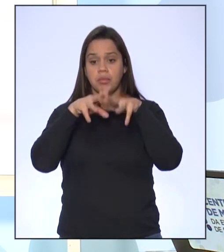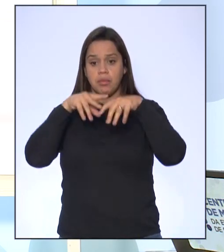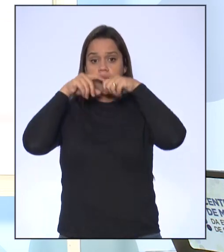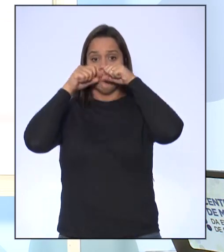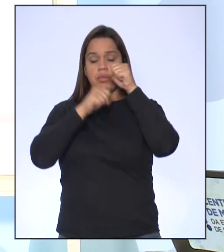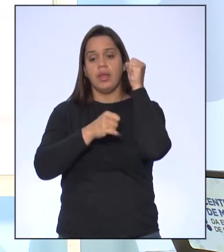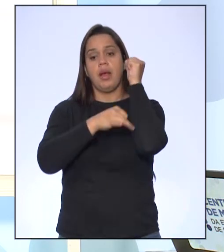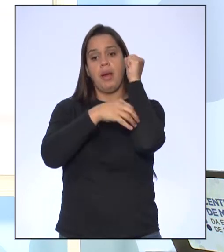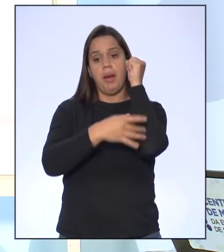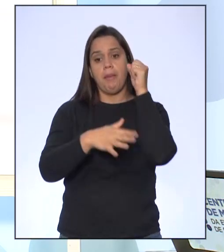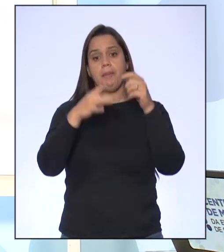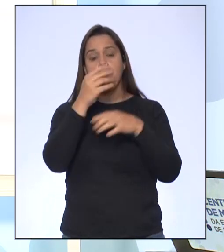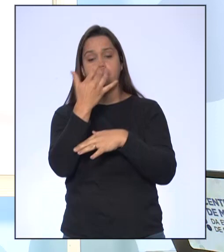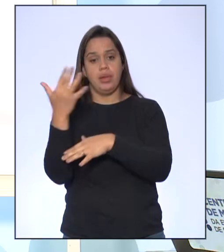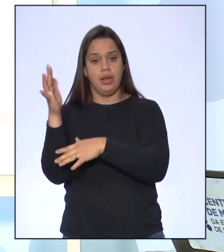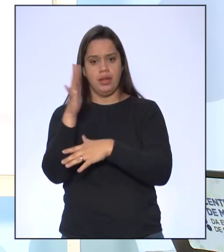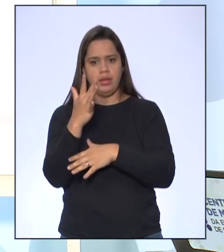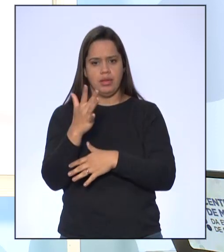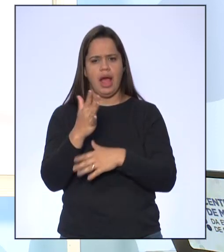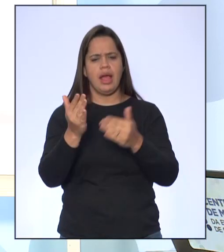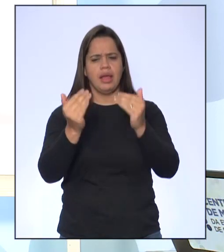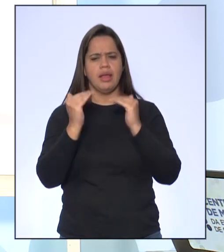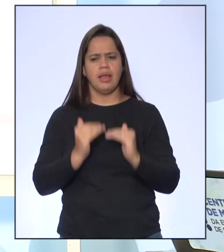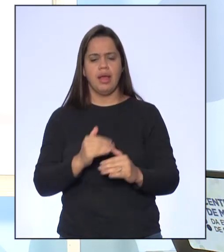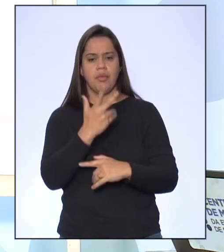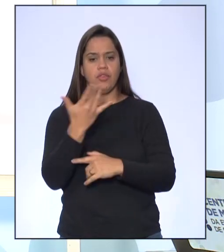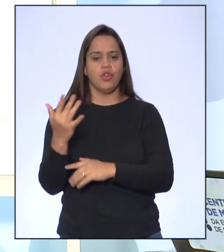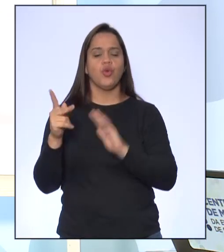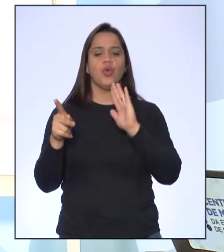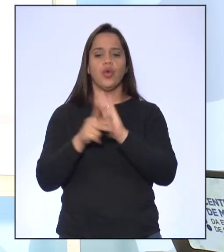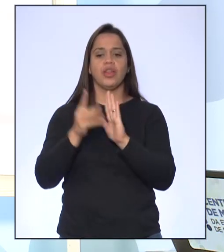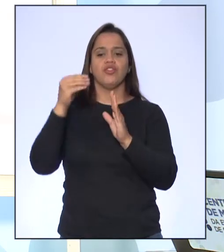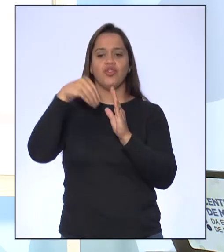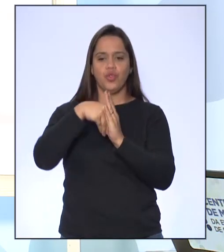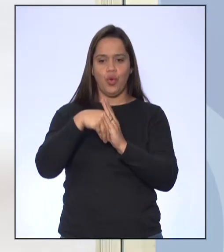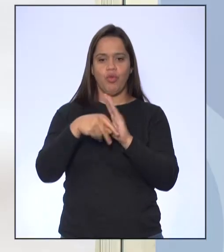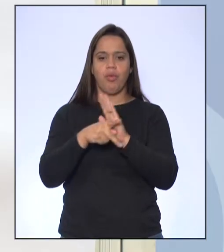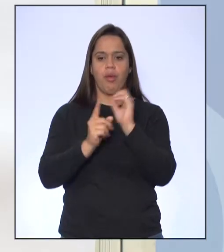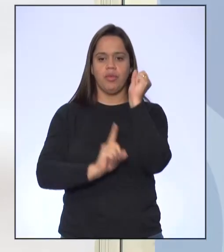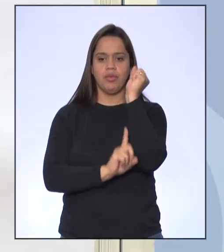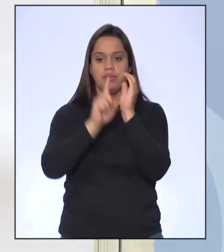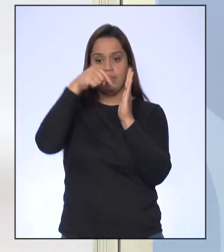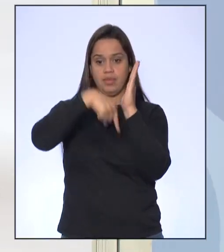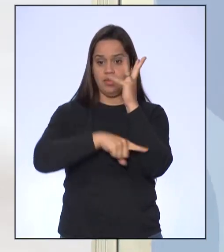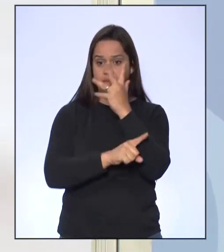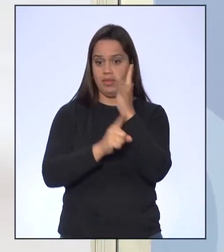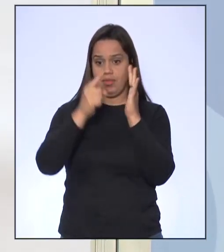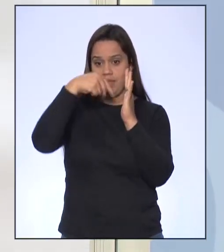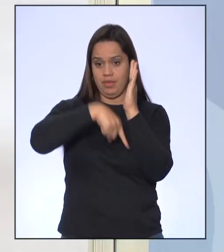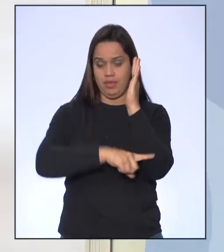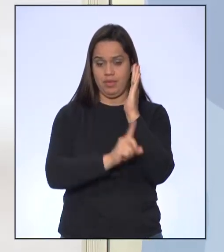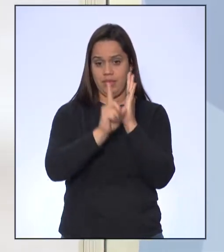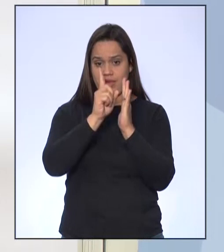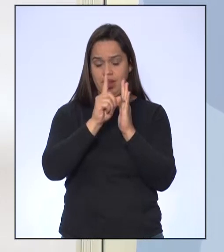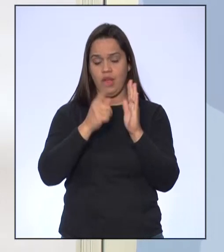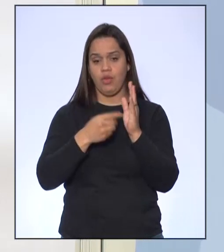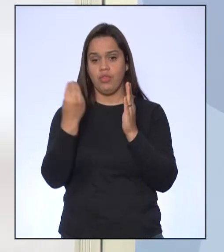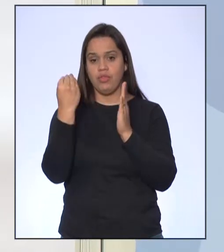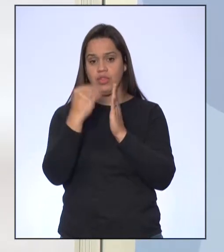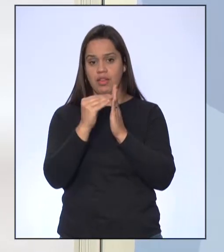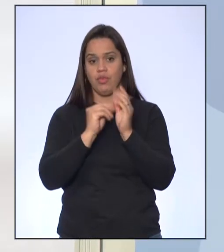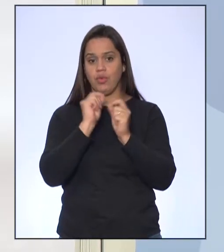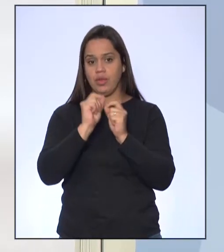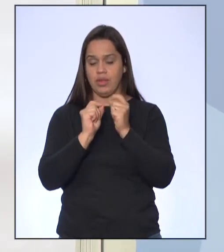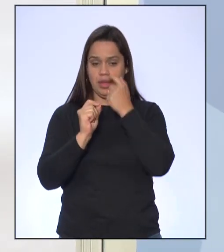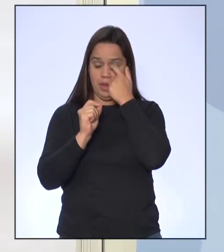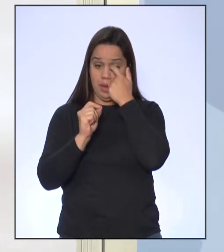planta. Aí a professora até colocou de novo aqui o desenho para vocês entenderem. Então, olha lá naquele outro desenho eu coloquei aqui, escrevi glicose para vocês.